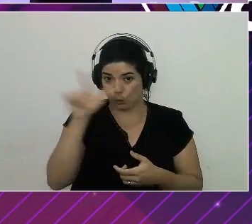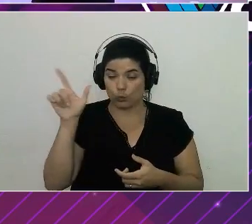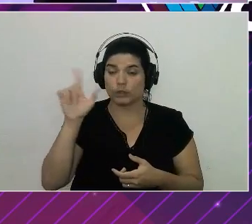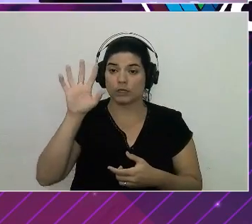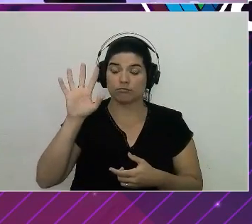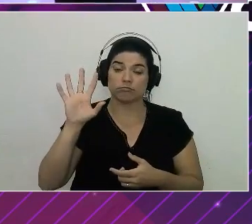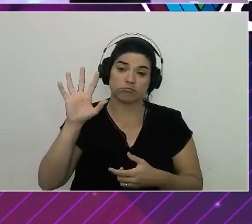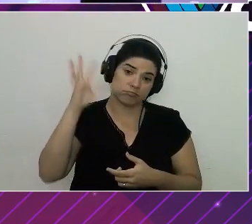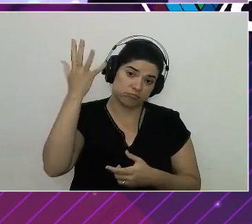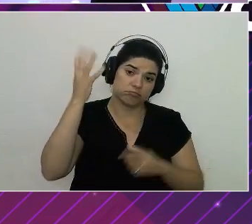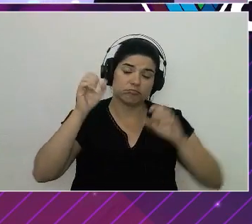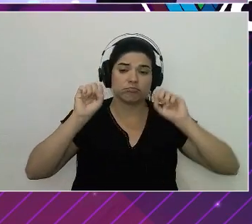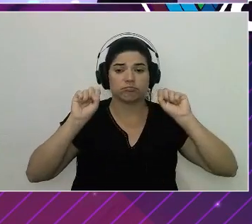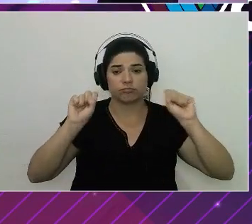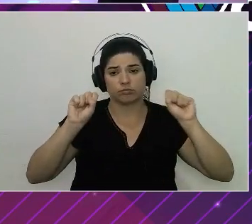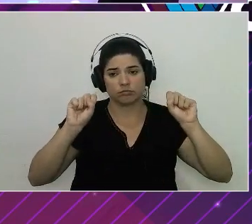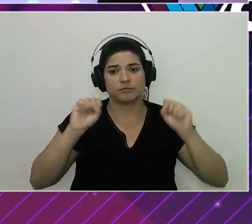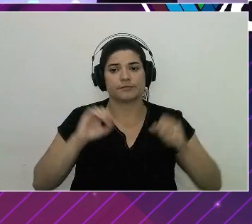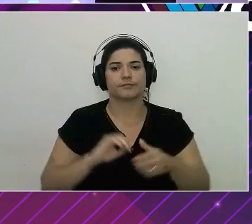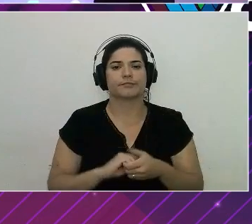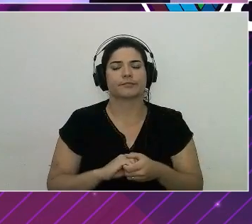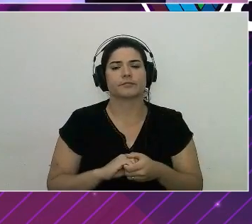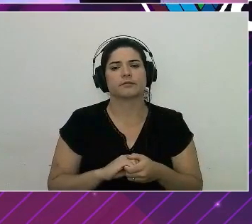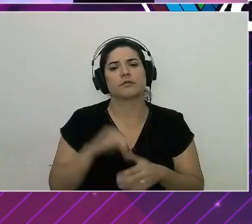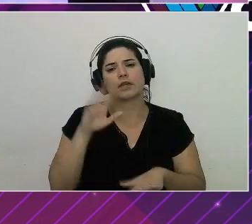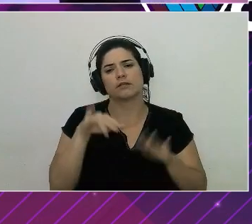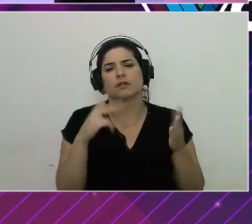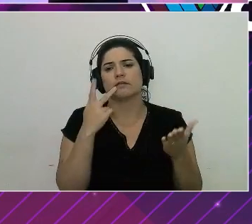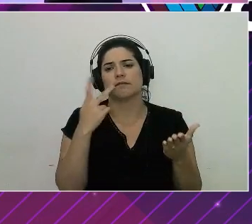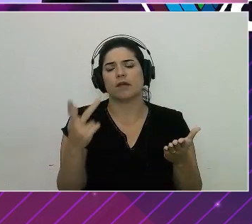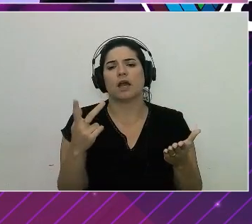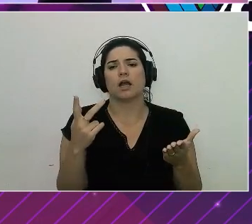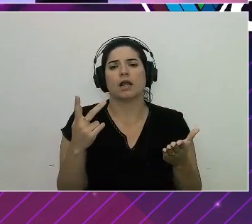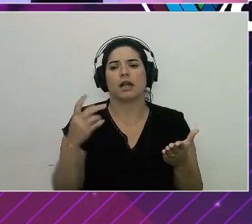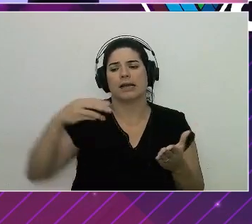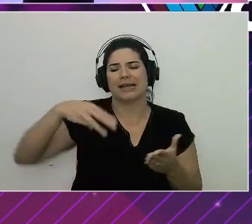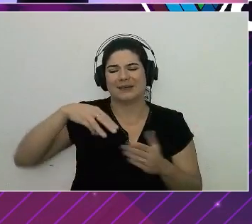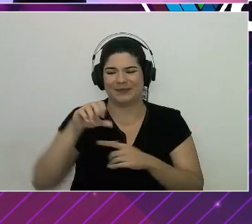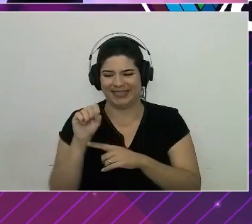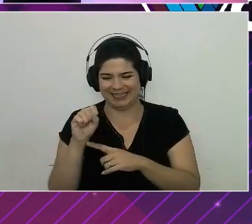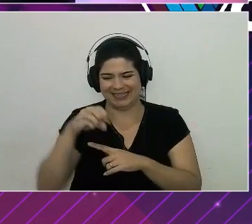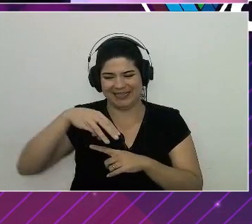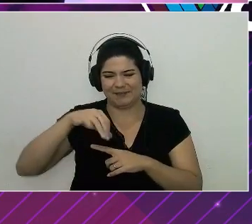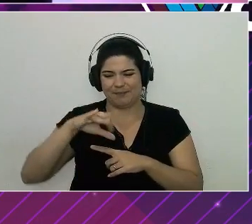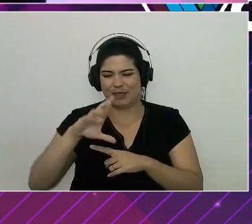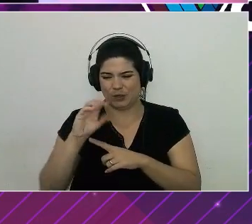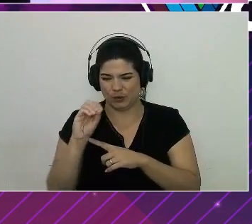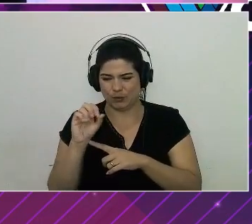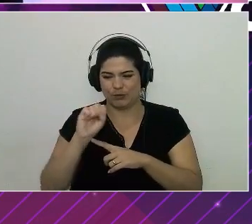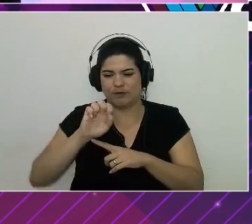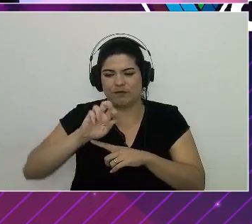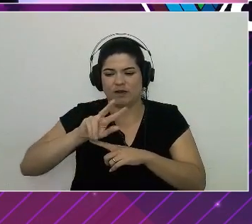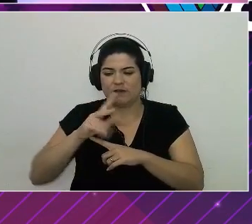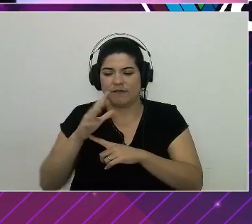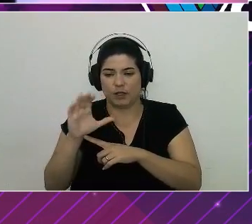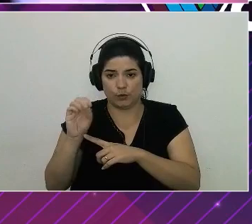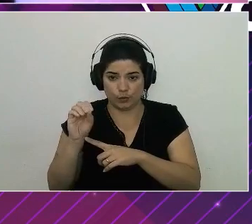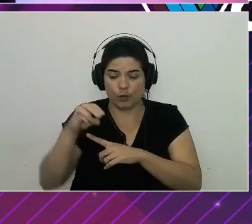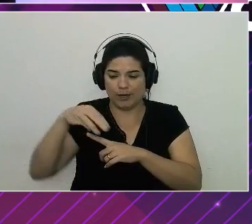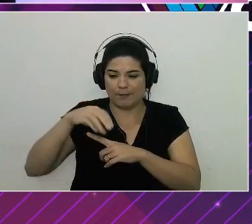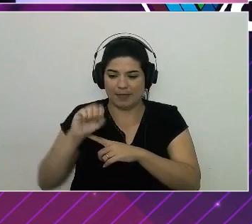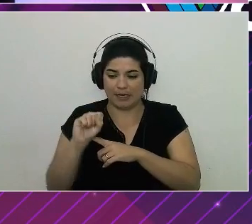é que, por mais que a gente fale de microserviços, que a gente pense nos testes de microserviços, quem coda